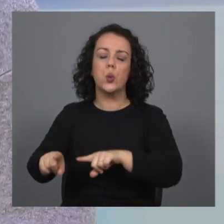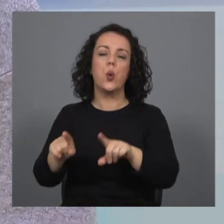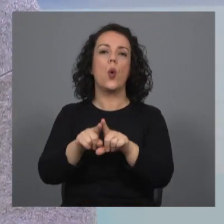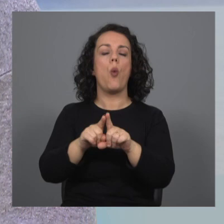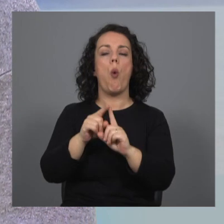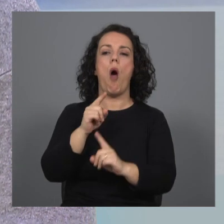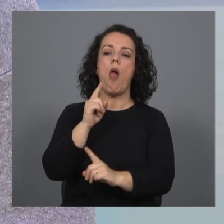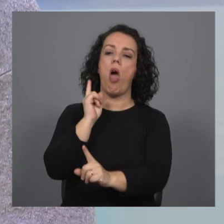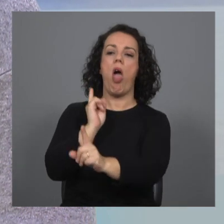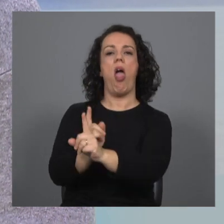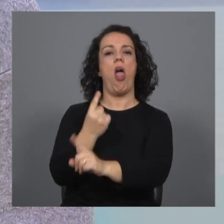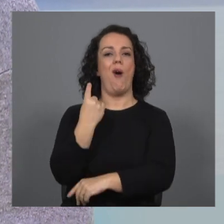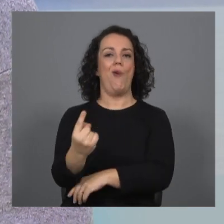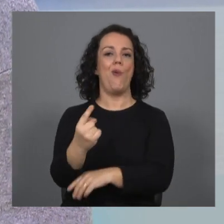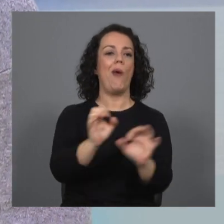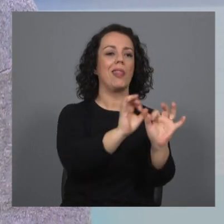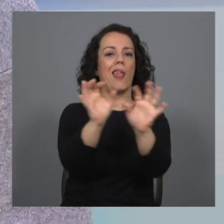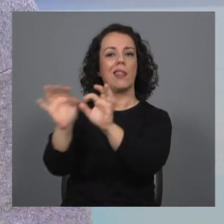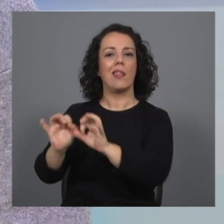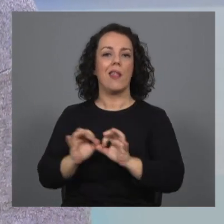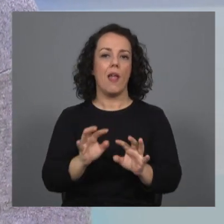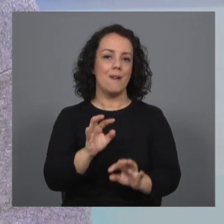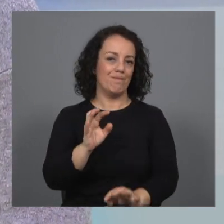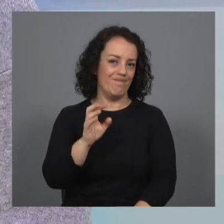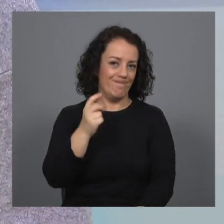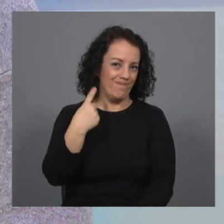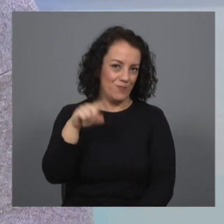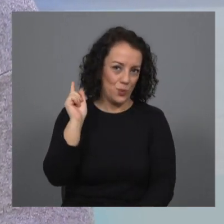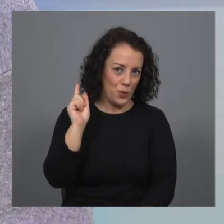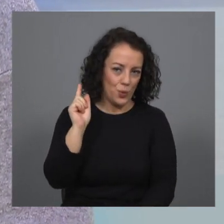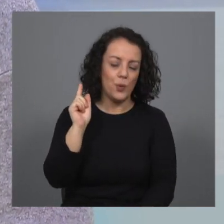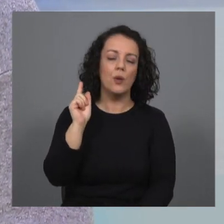uma realidade que seja comum a